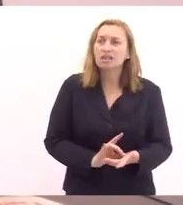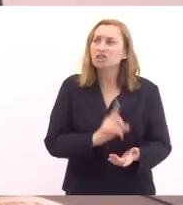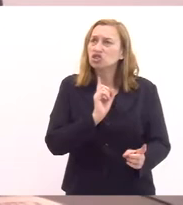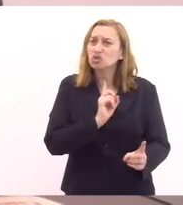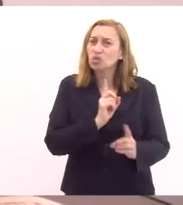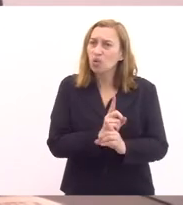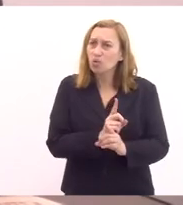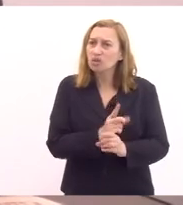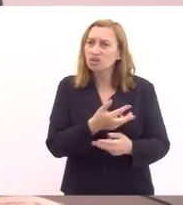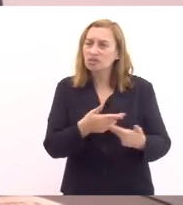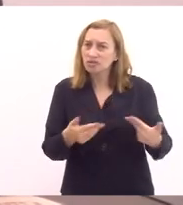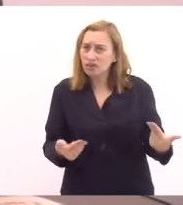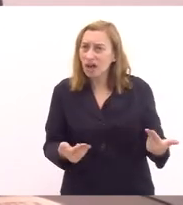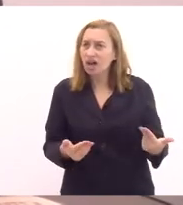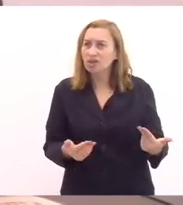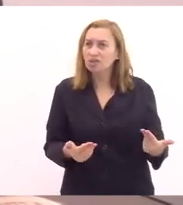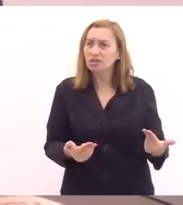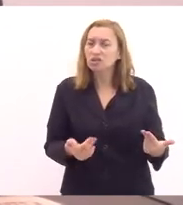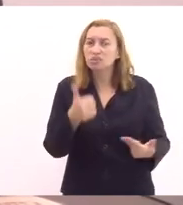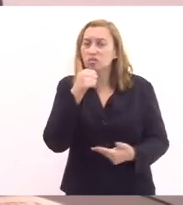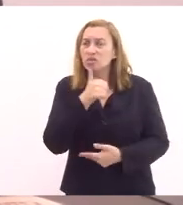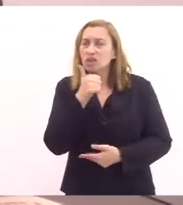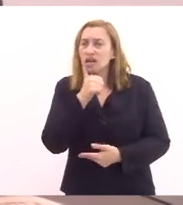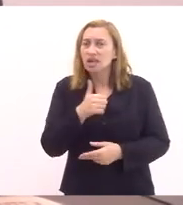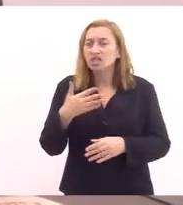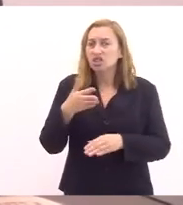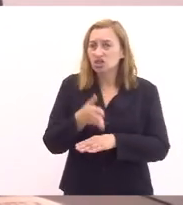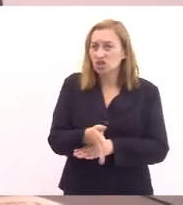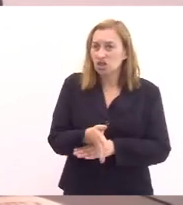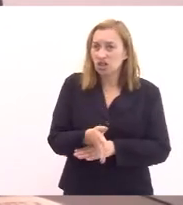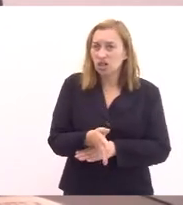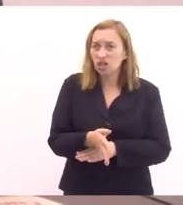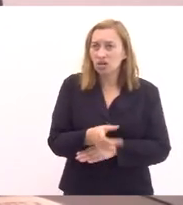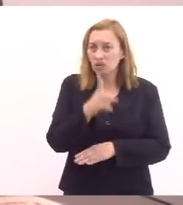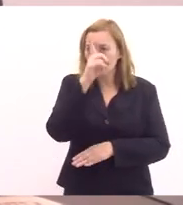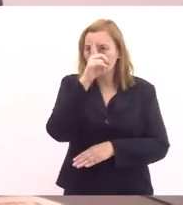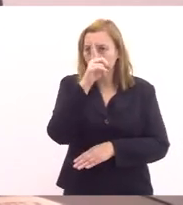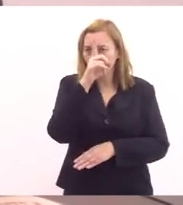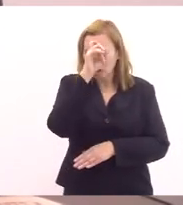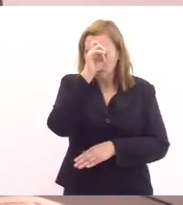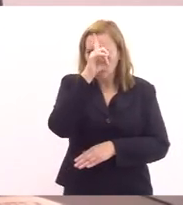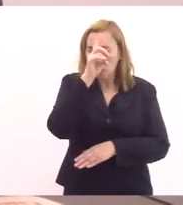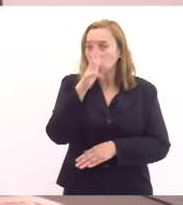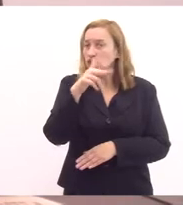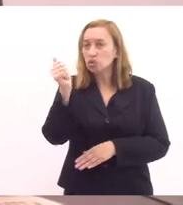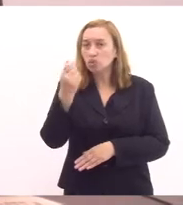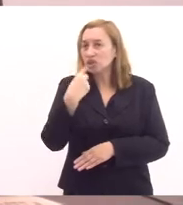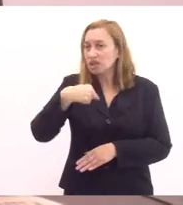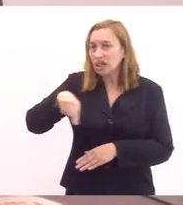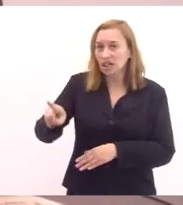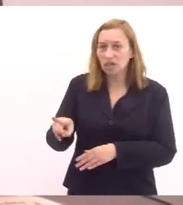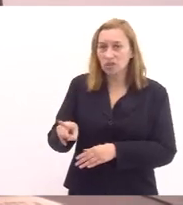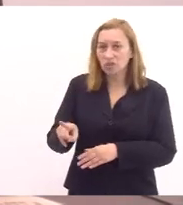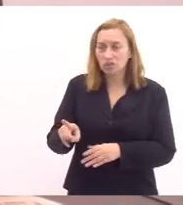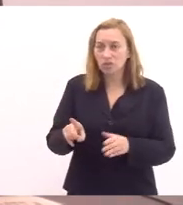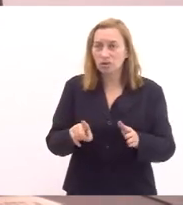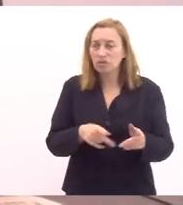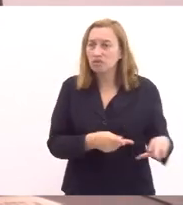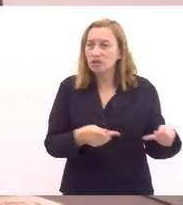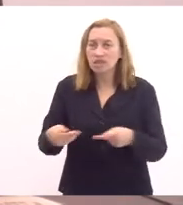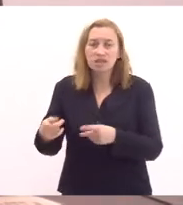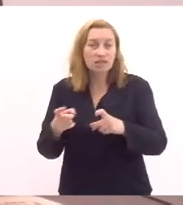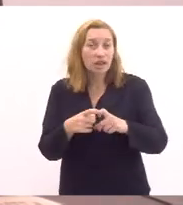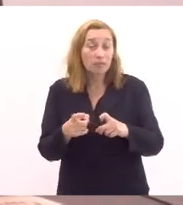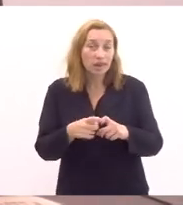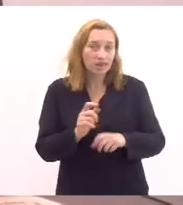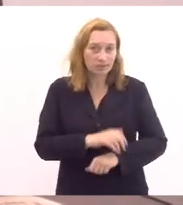encontra muitos casos em número de casos de mulheres que chegam a maternidade sem nunca ter passado por uma consulta de pré-natal